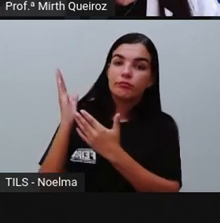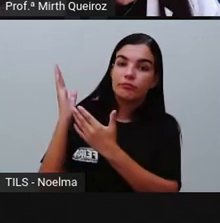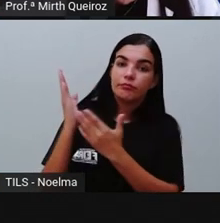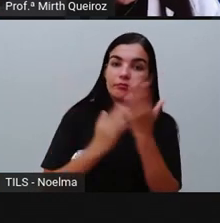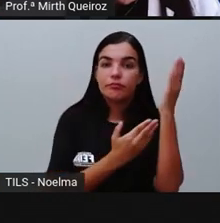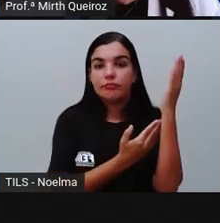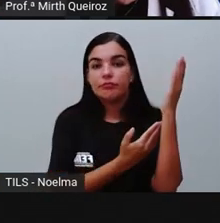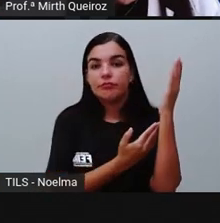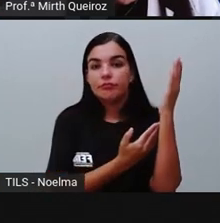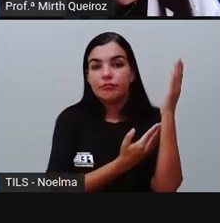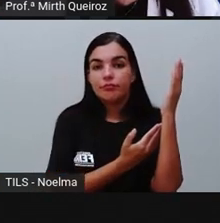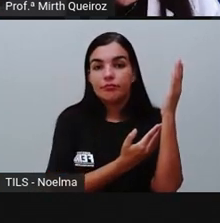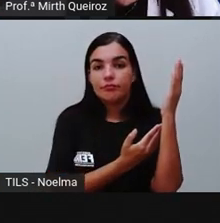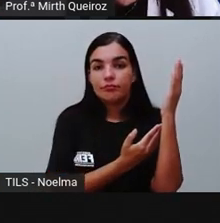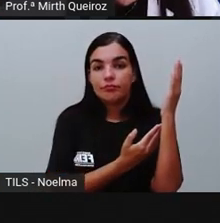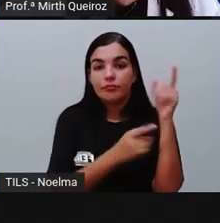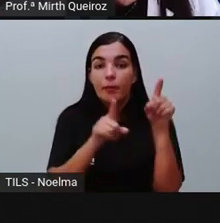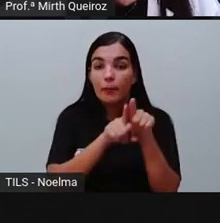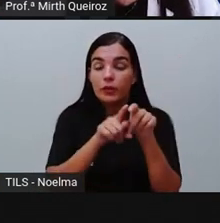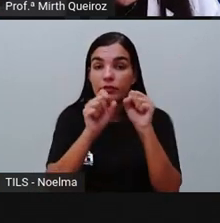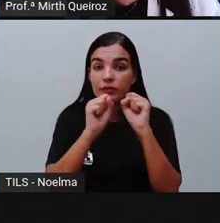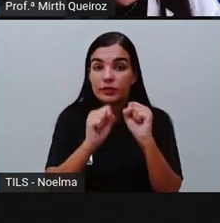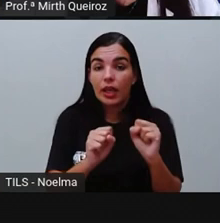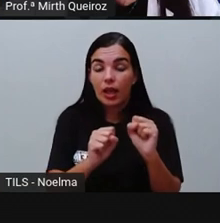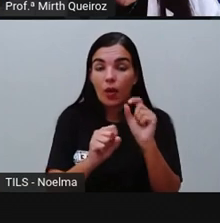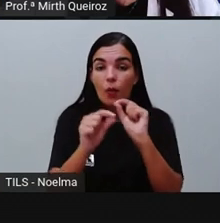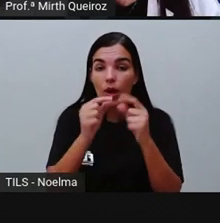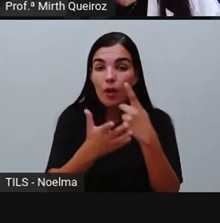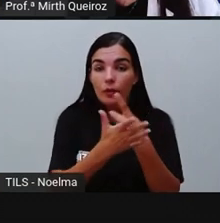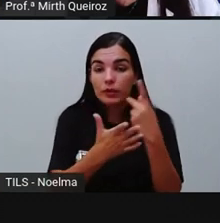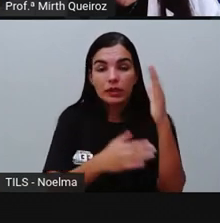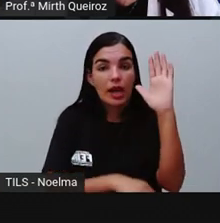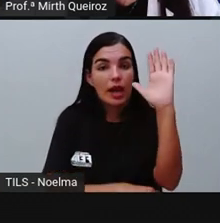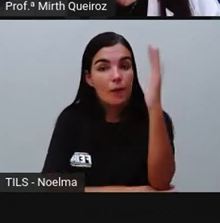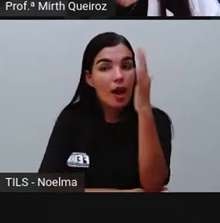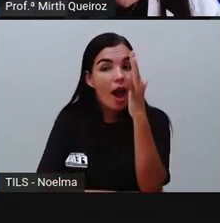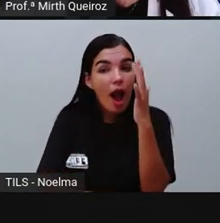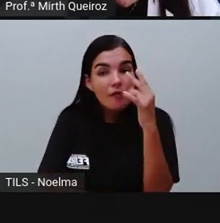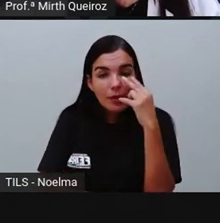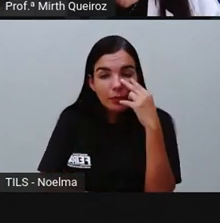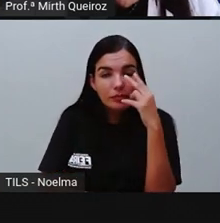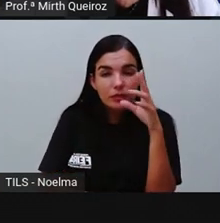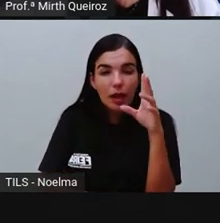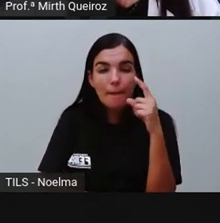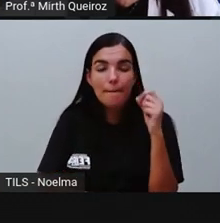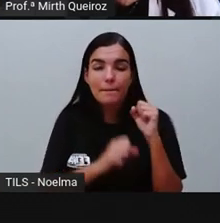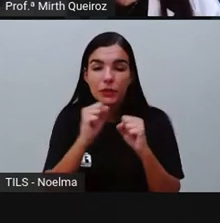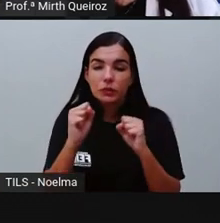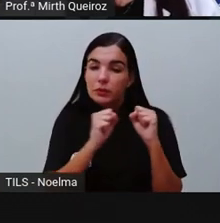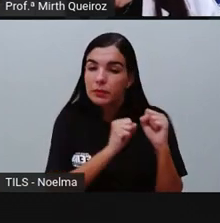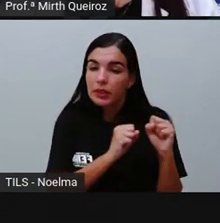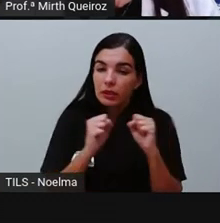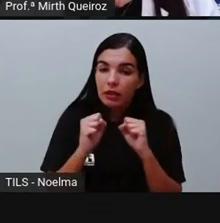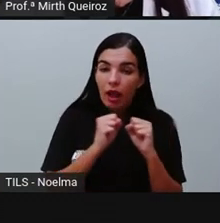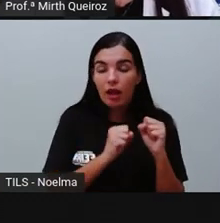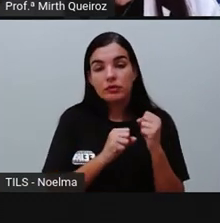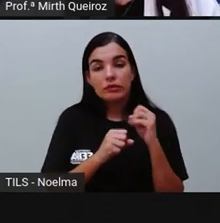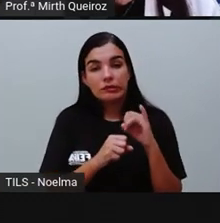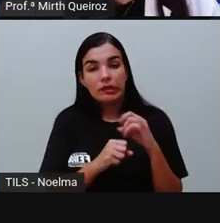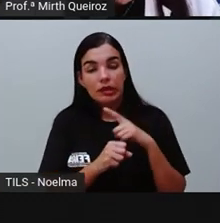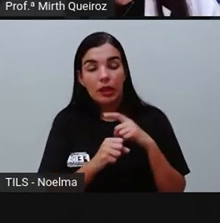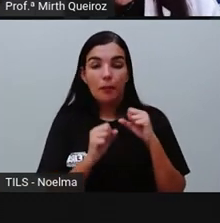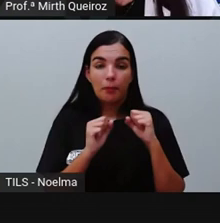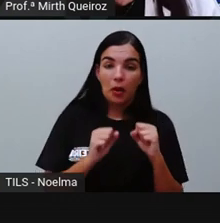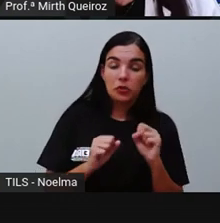de uma árvore, né? Essa árvore aqui de possibilidades, né? Onde a gente coloca